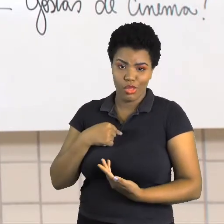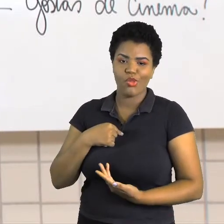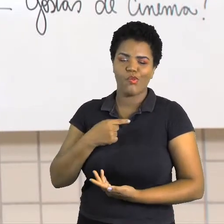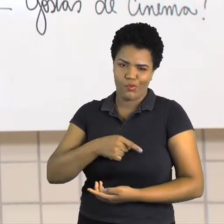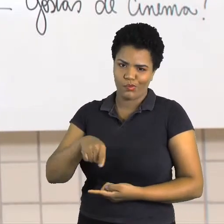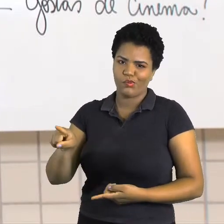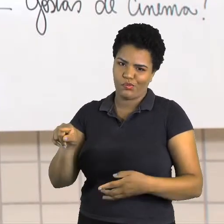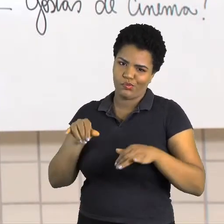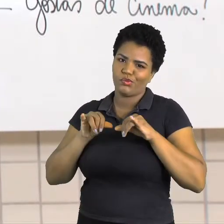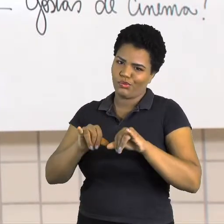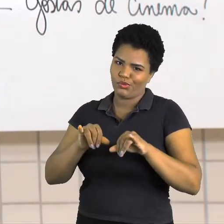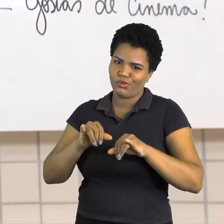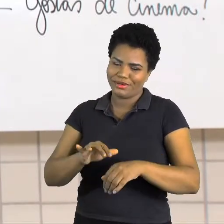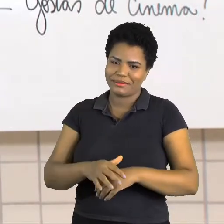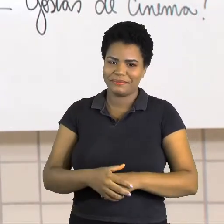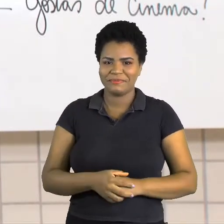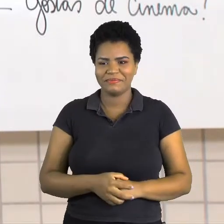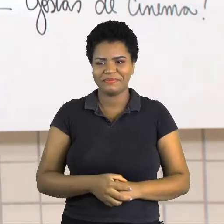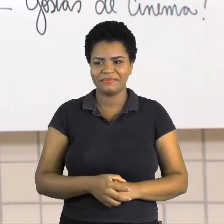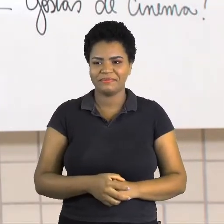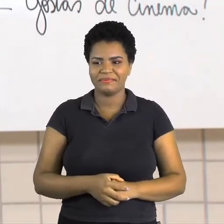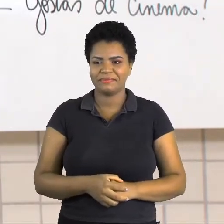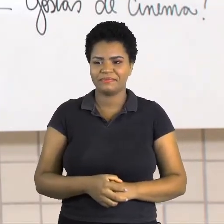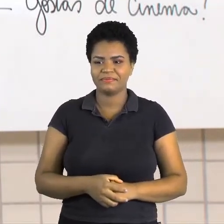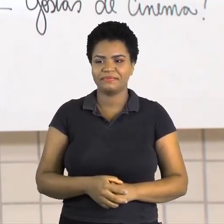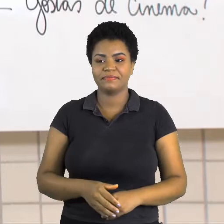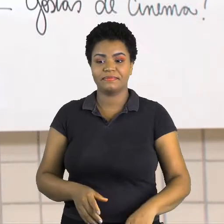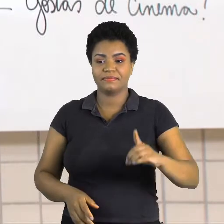mercado. Vamos à outra?